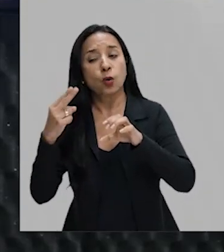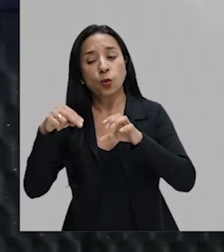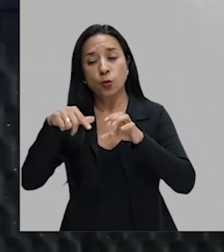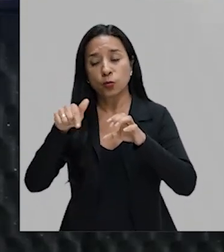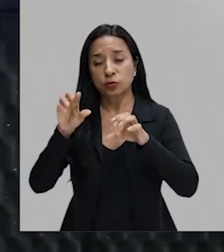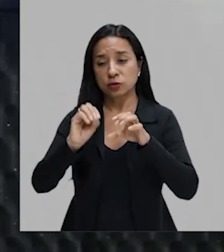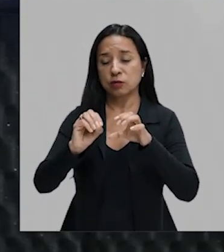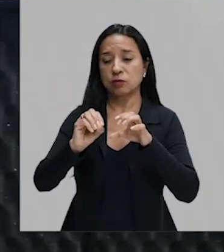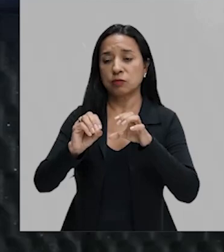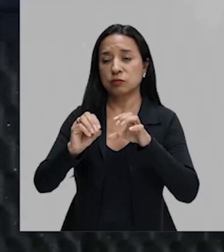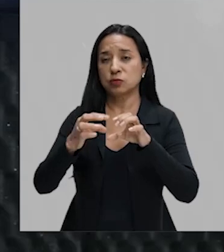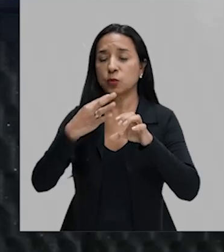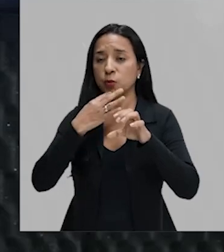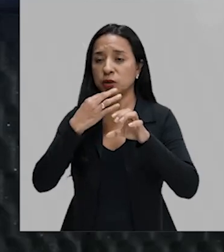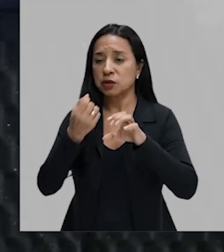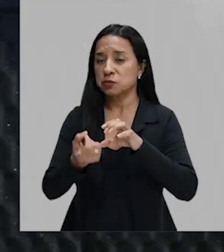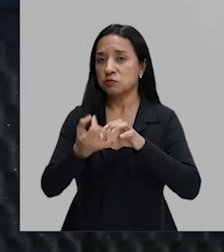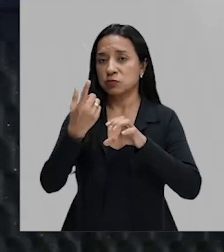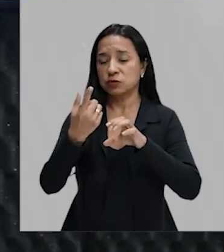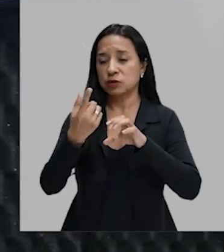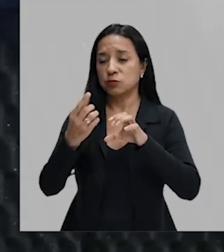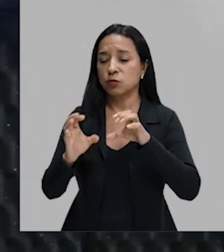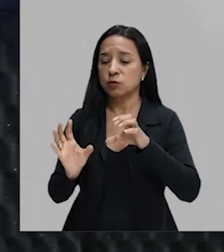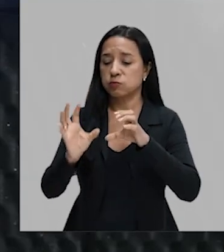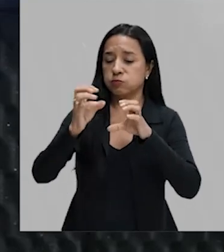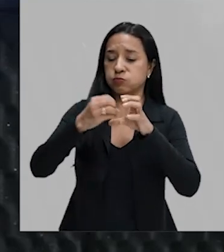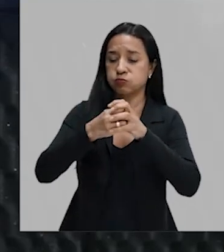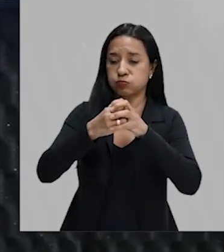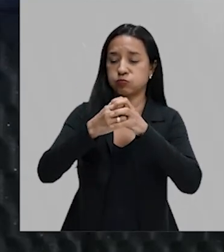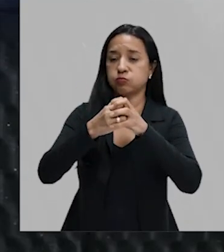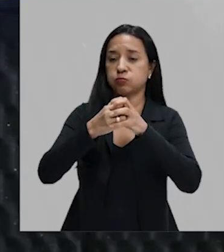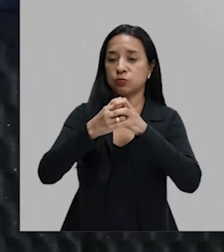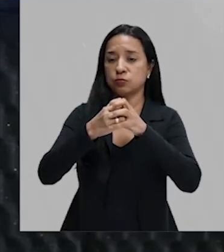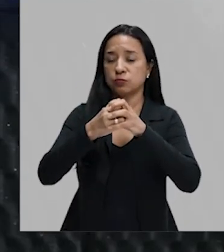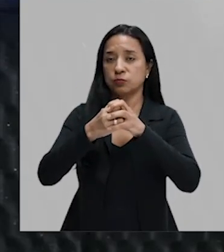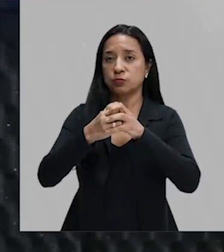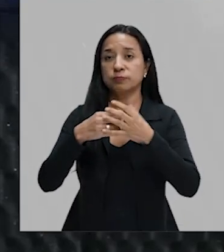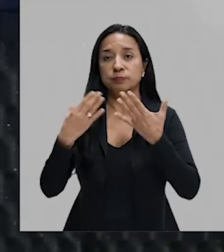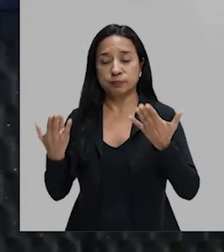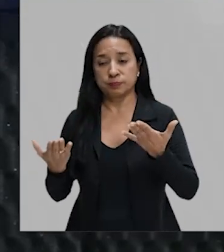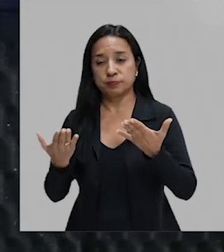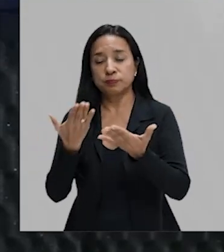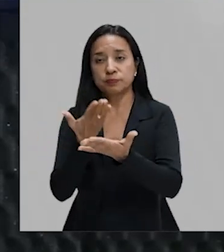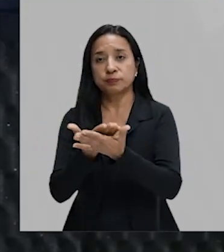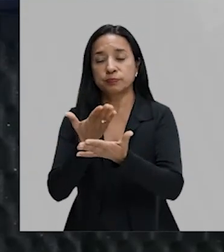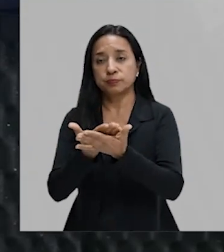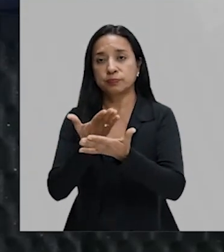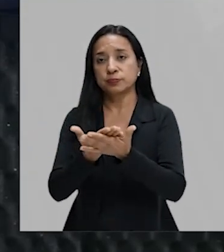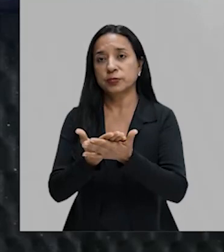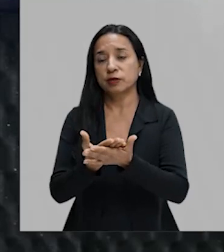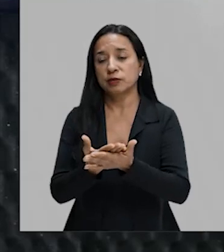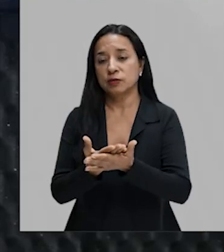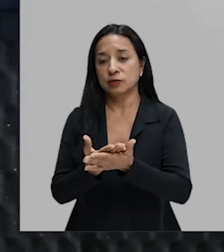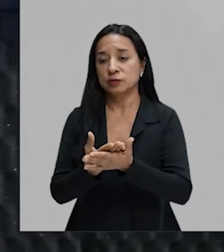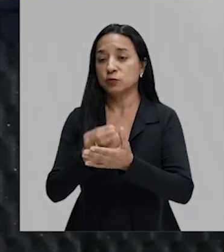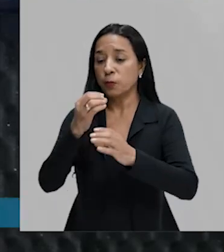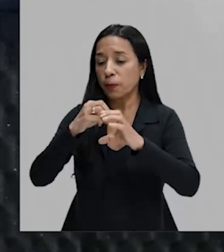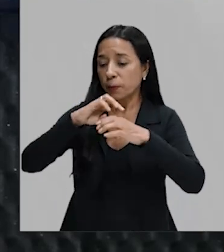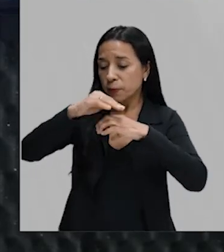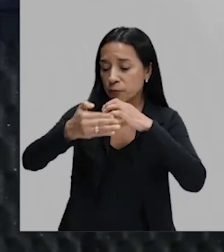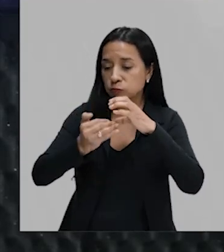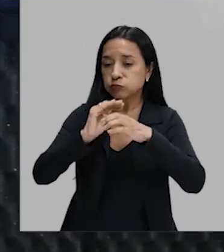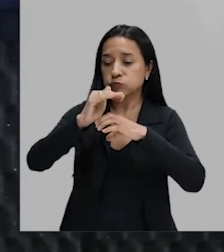reconhece um corpo estranho, ela pode envolver e englobar esse corpo estranho. Então, pessoal, essa foi nossa aula aqui de permeabilidade